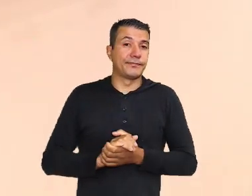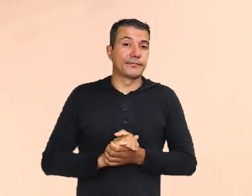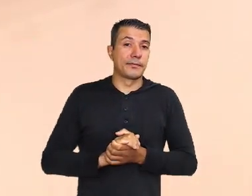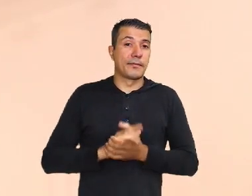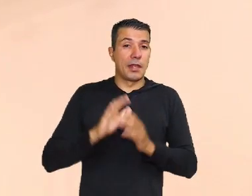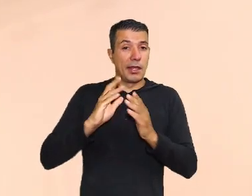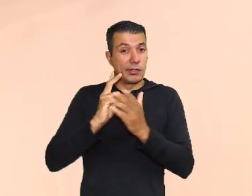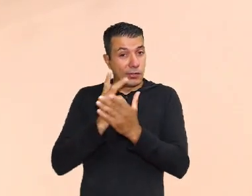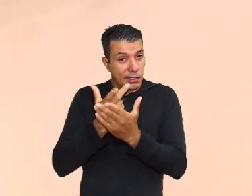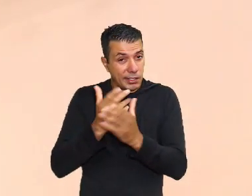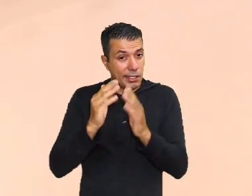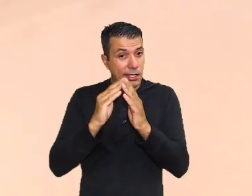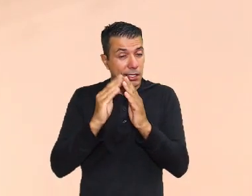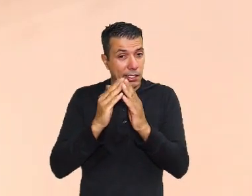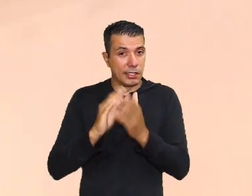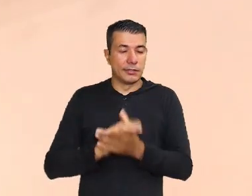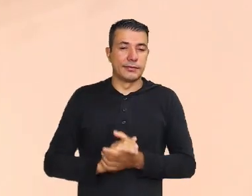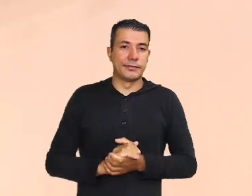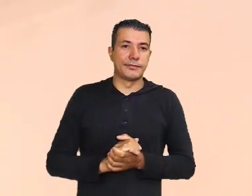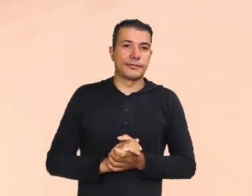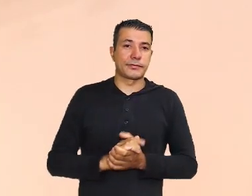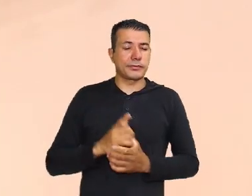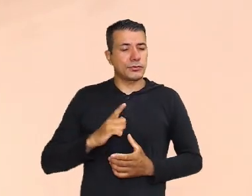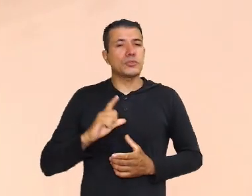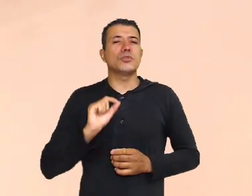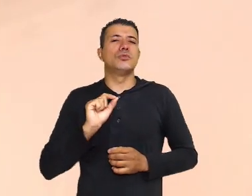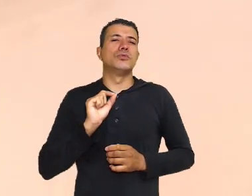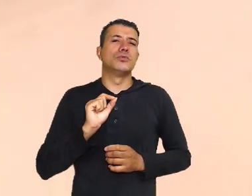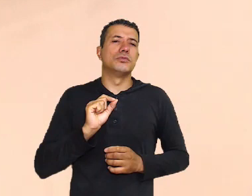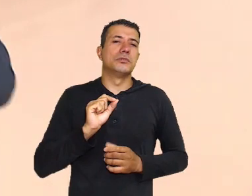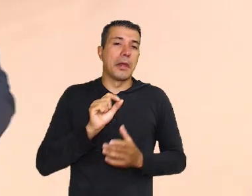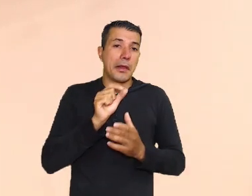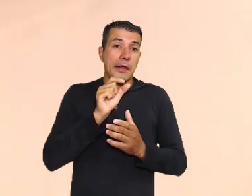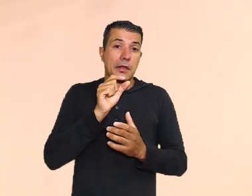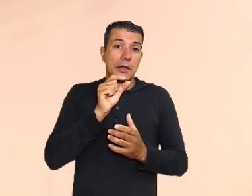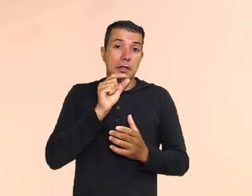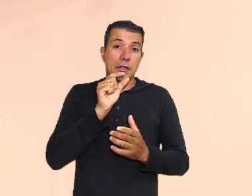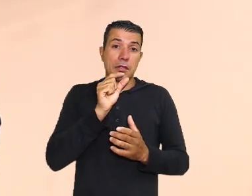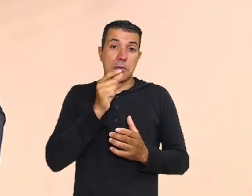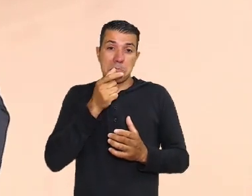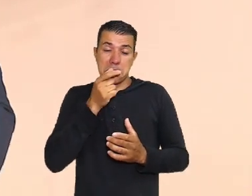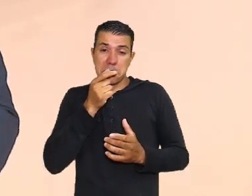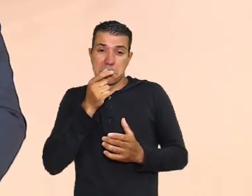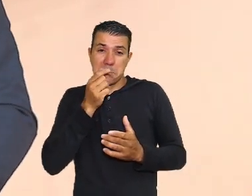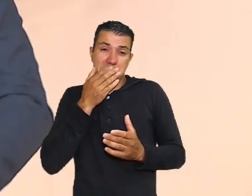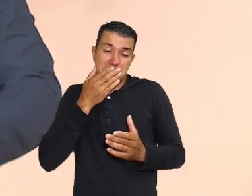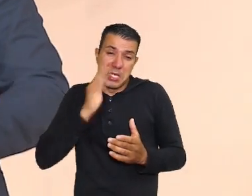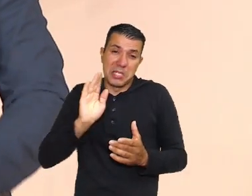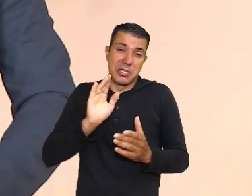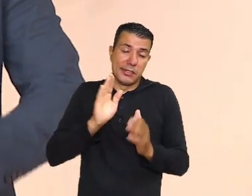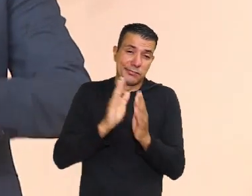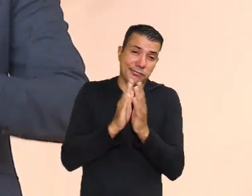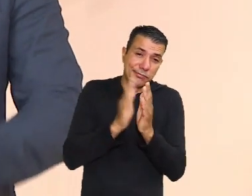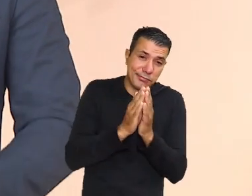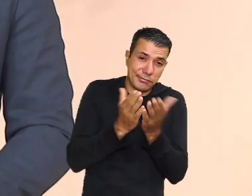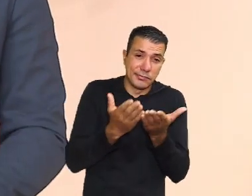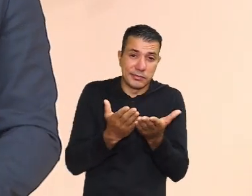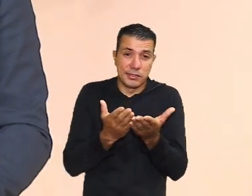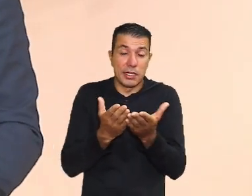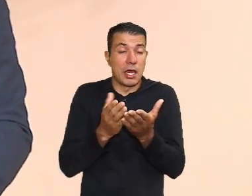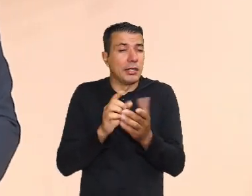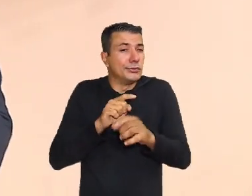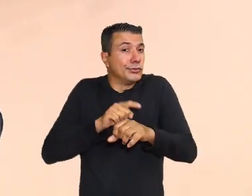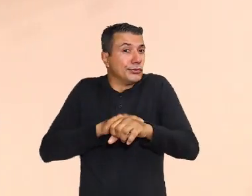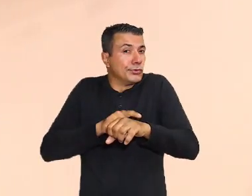sua igreja e a sua casa. Eu tenho aqui recebido alguns pedidos de oração. Chegou então o momento